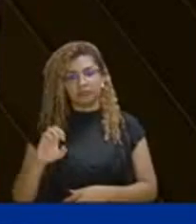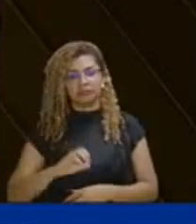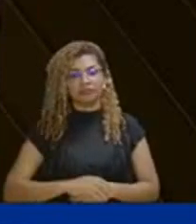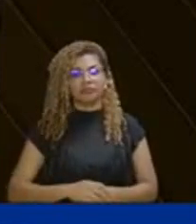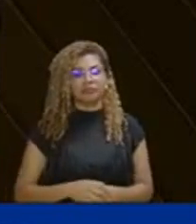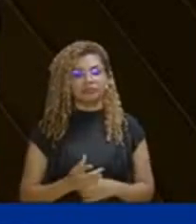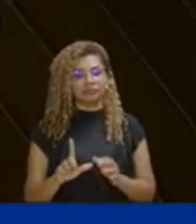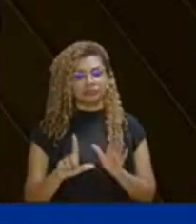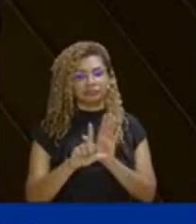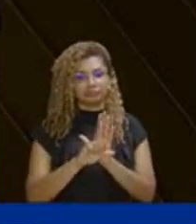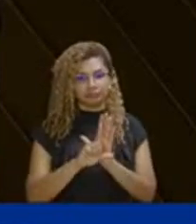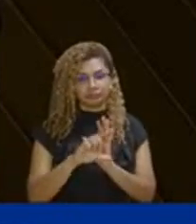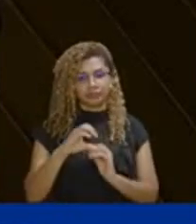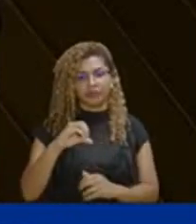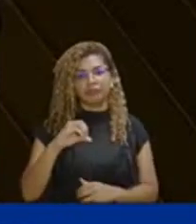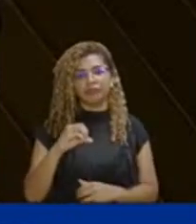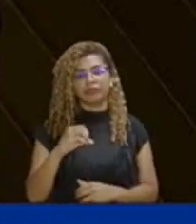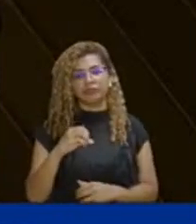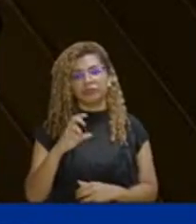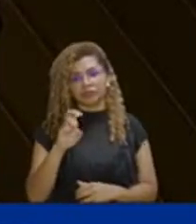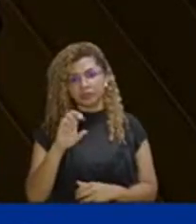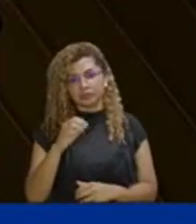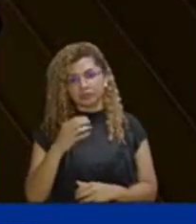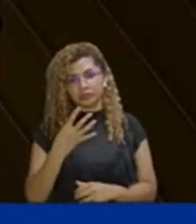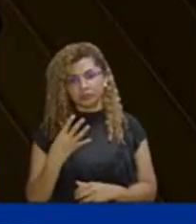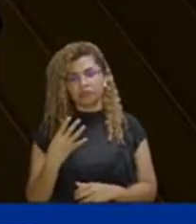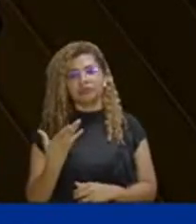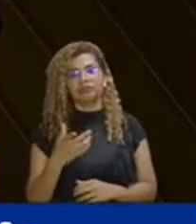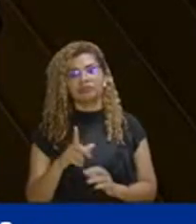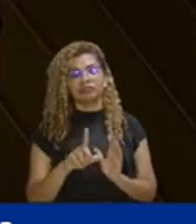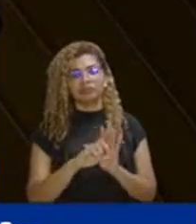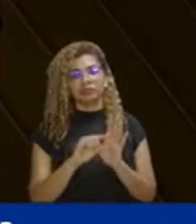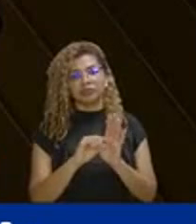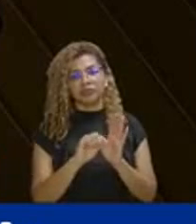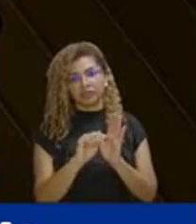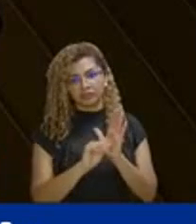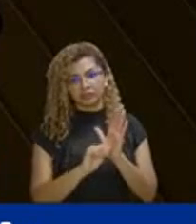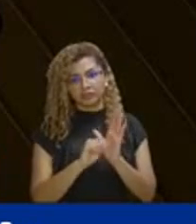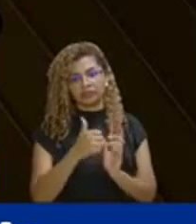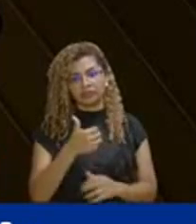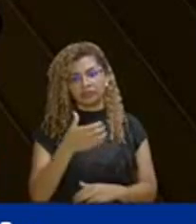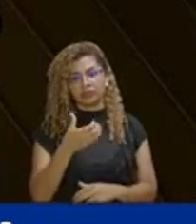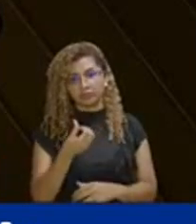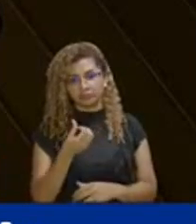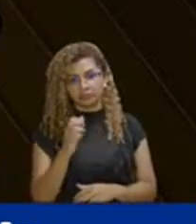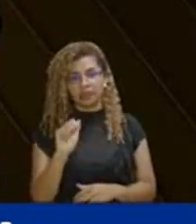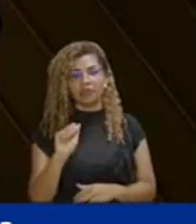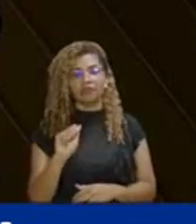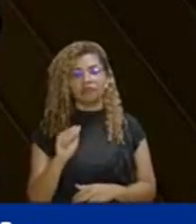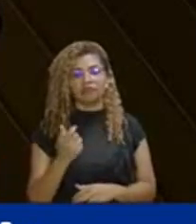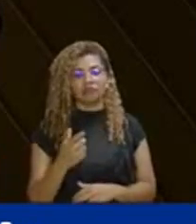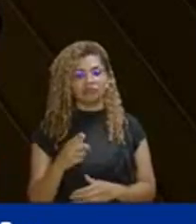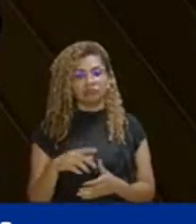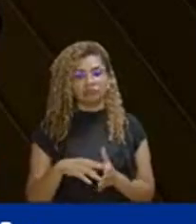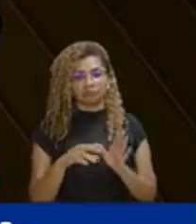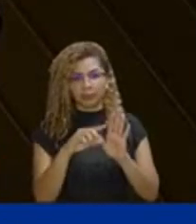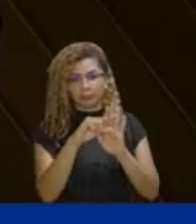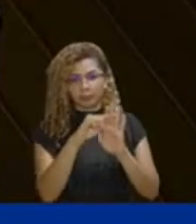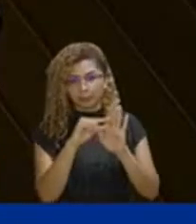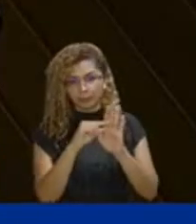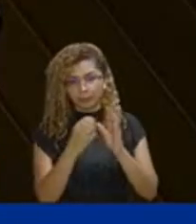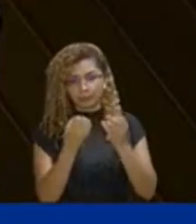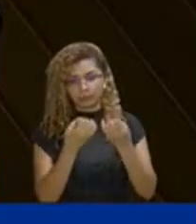Consta da Lei nº 9.504, artigo 16A. Veja-se que a norma fala em, abro aspas, todos os atos relativos à